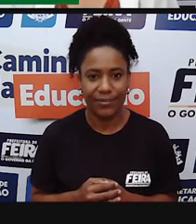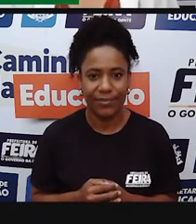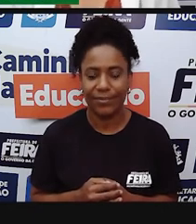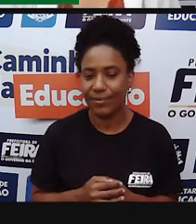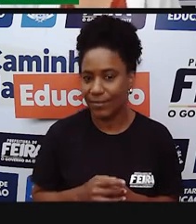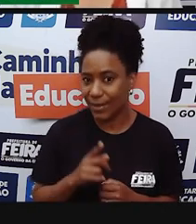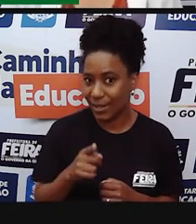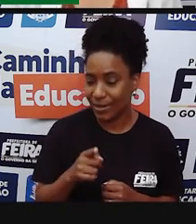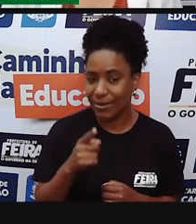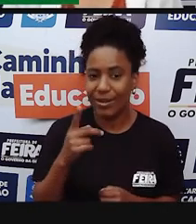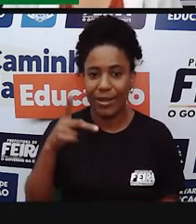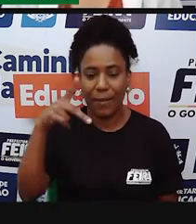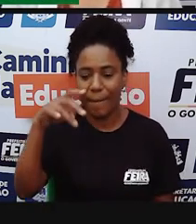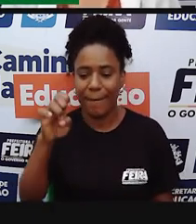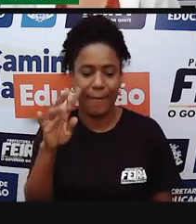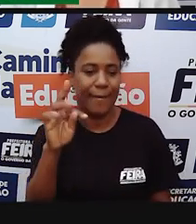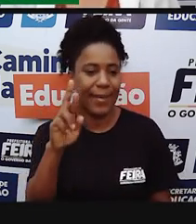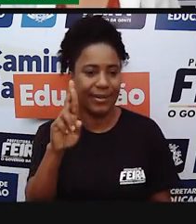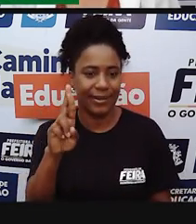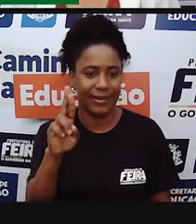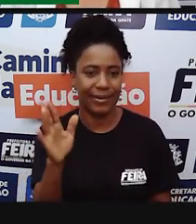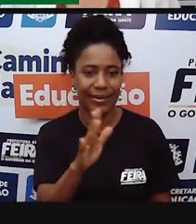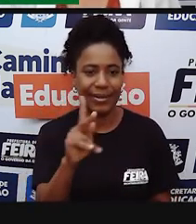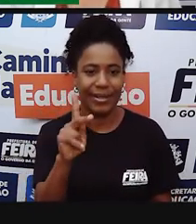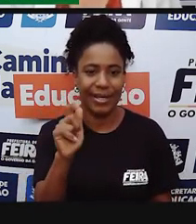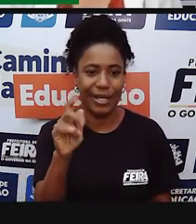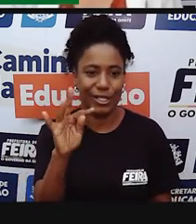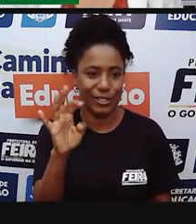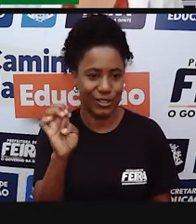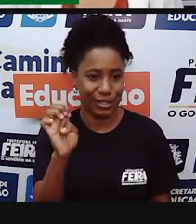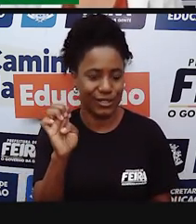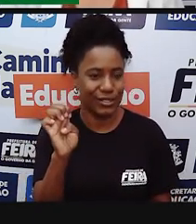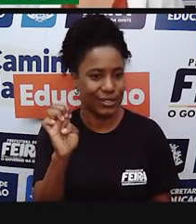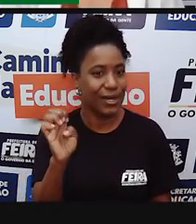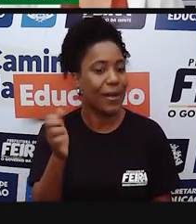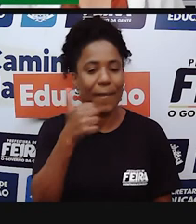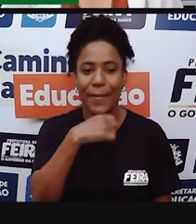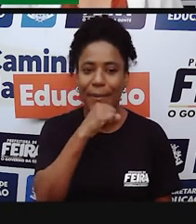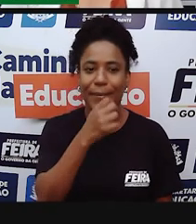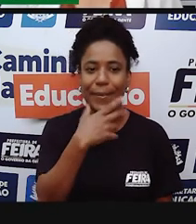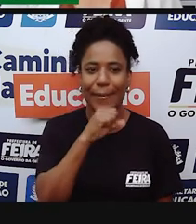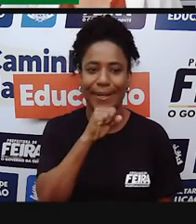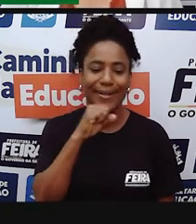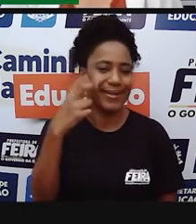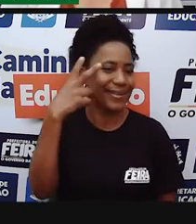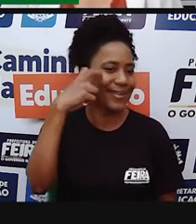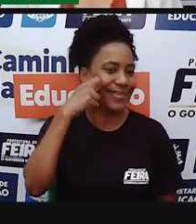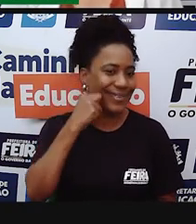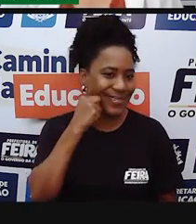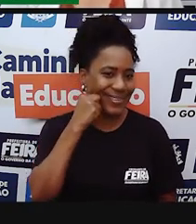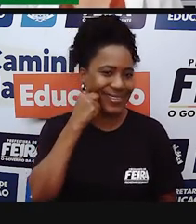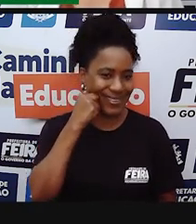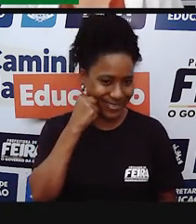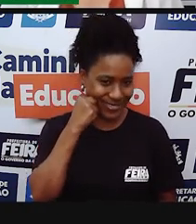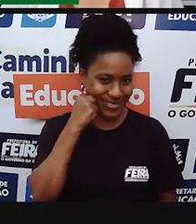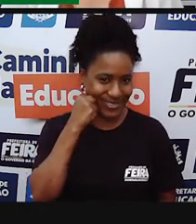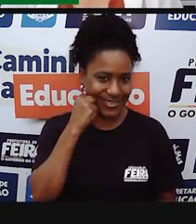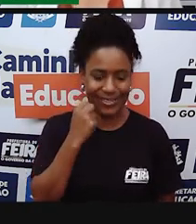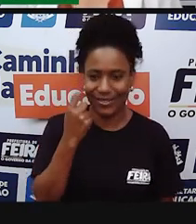então pitriki são meus pais adotivos desse modo a família de Bruce